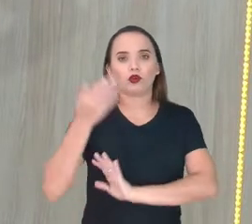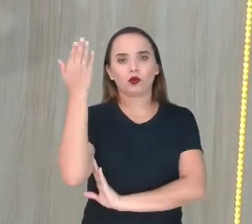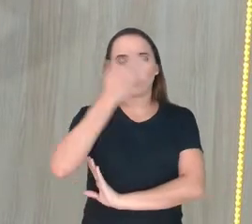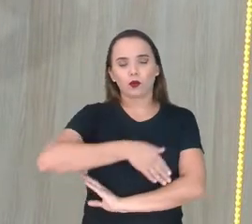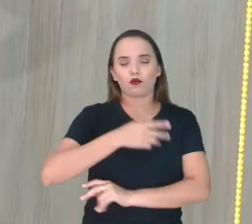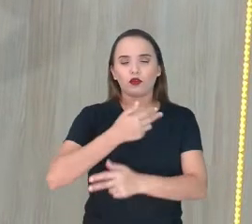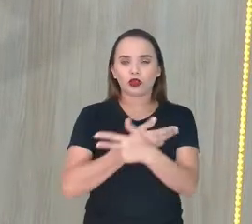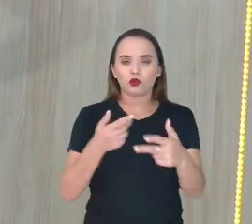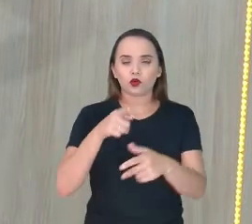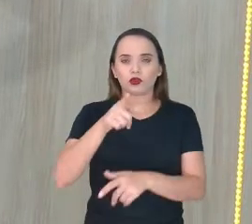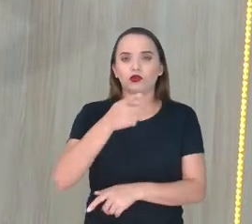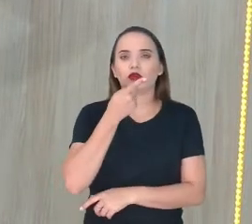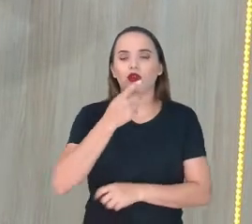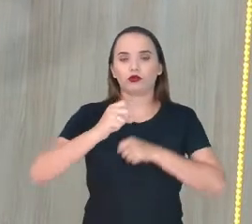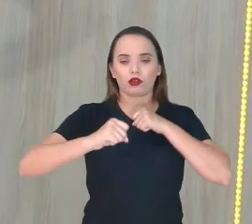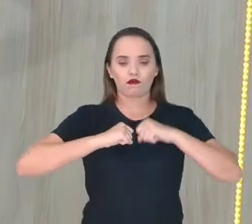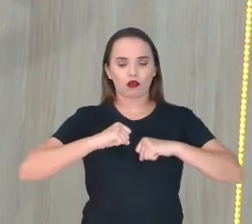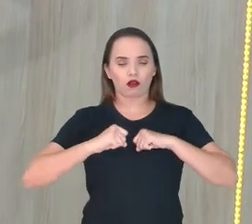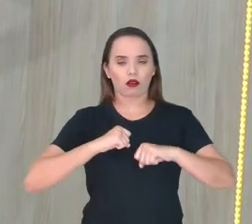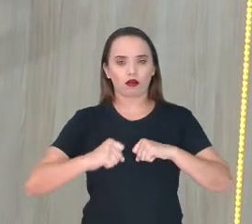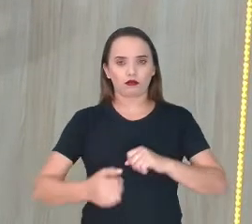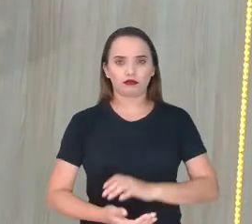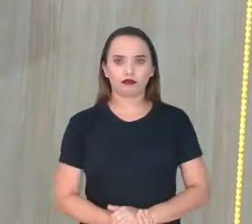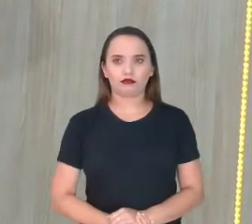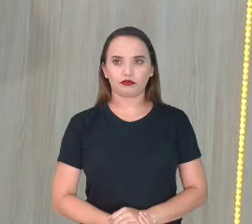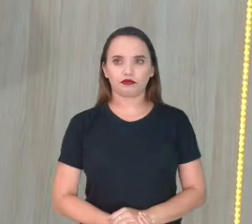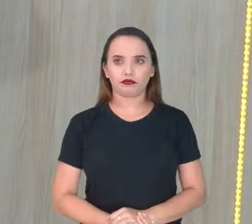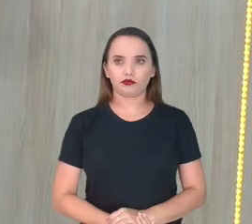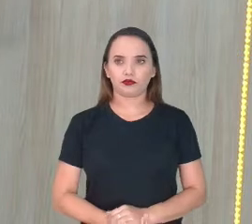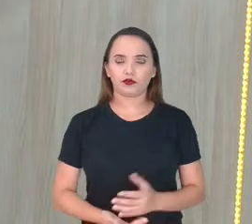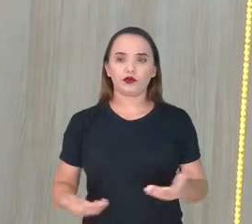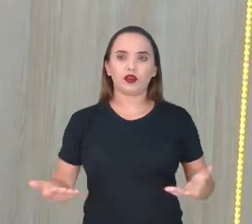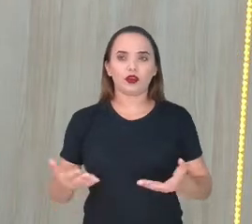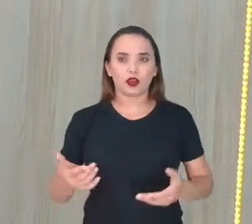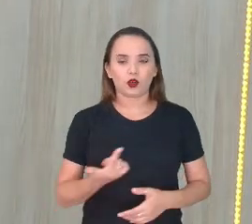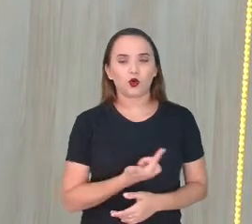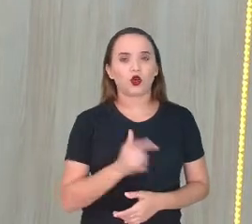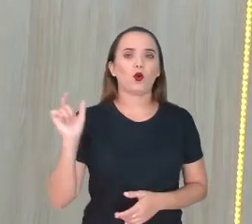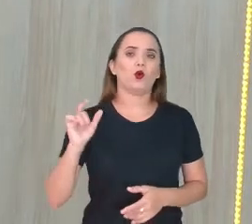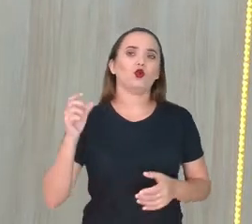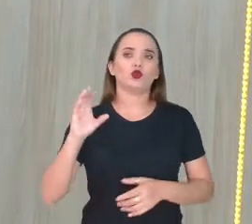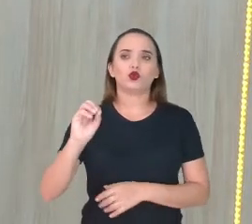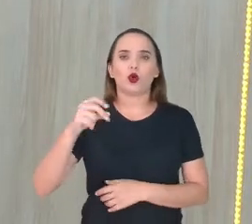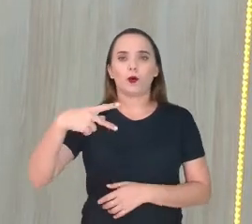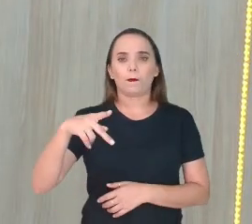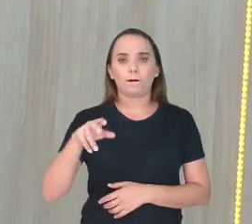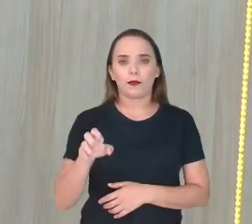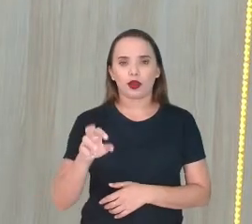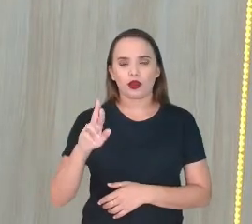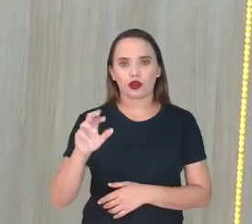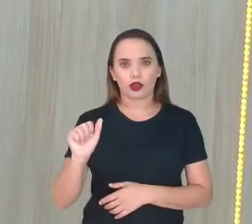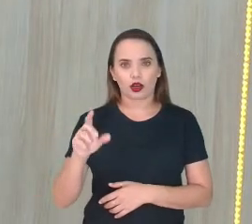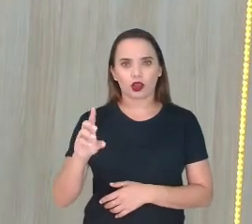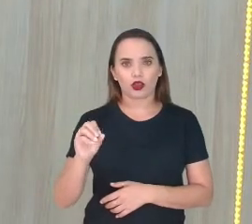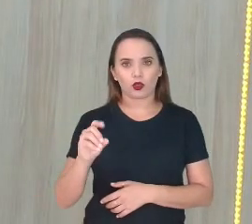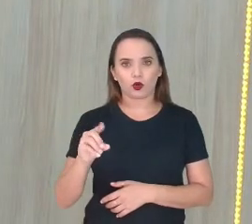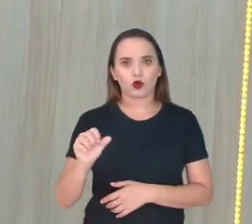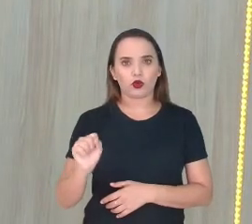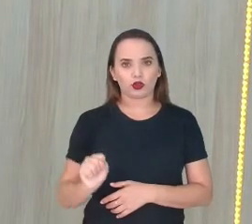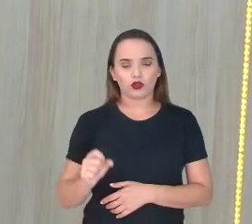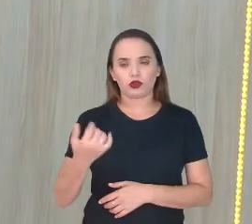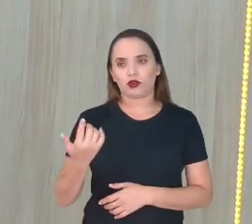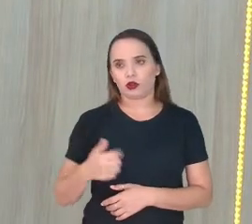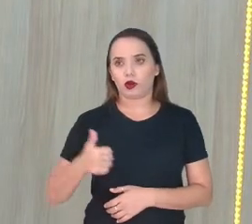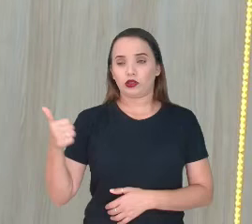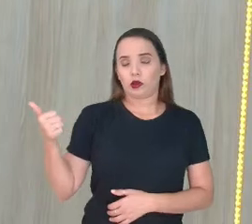do que você está defendendo. E é que a gente tem alguns operadores. Então, em primeiro lugar, acontece isso, isso.